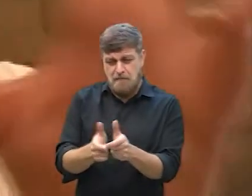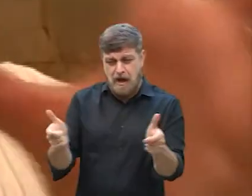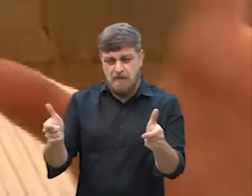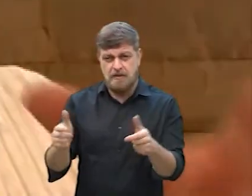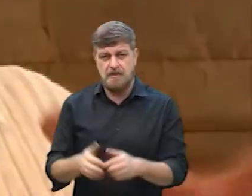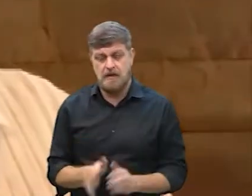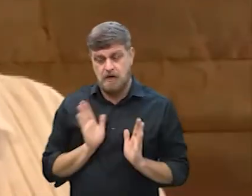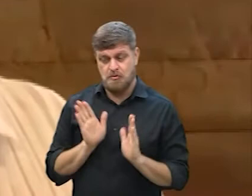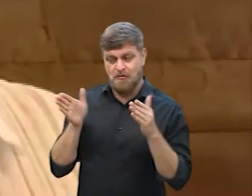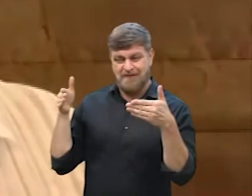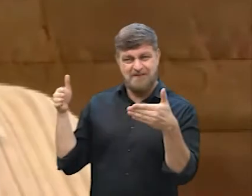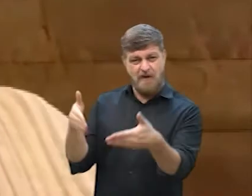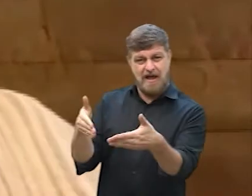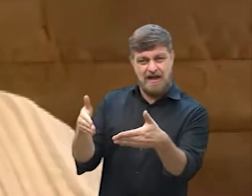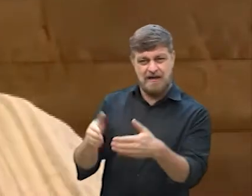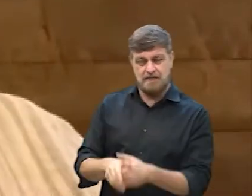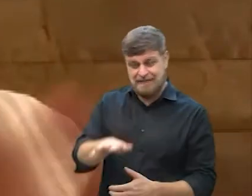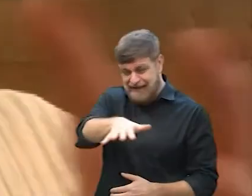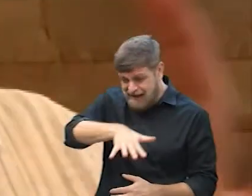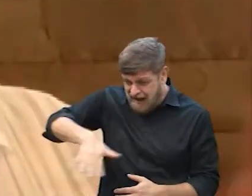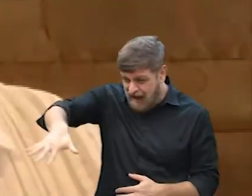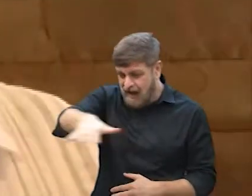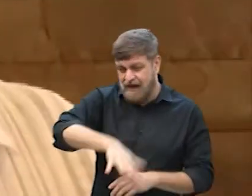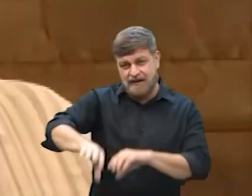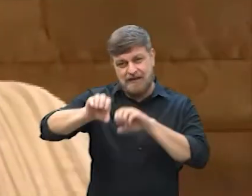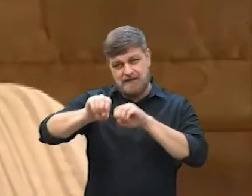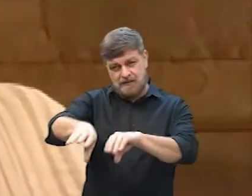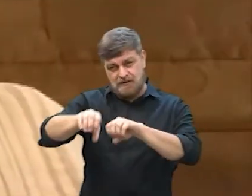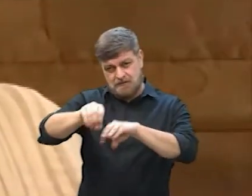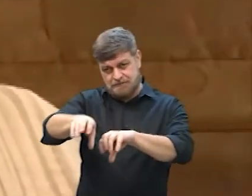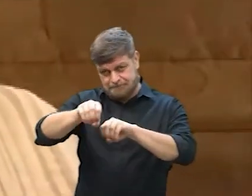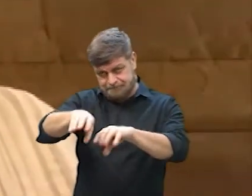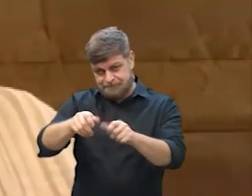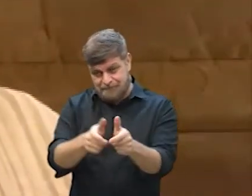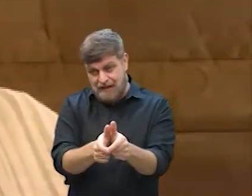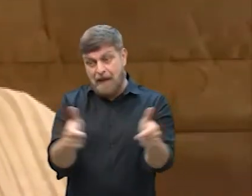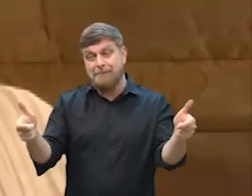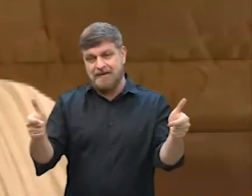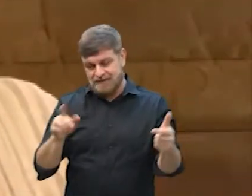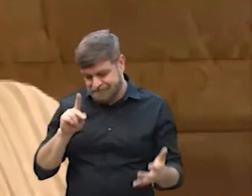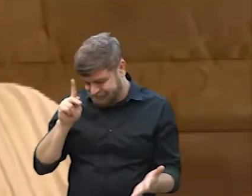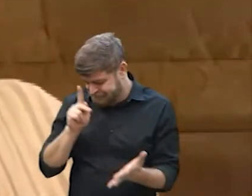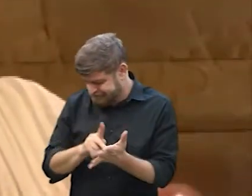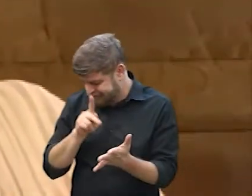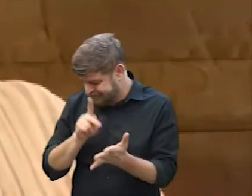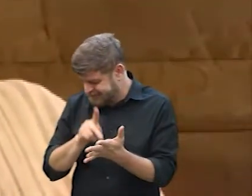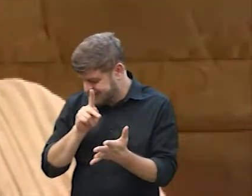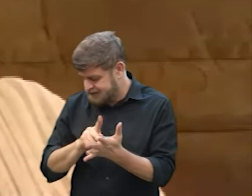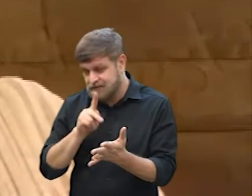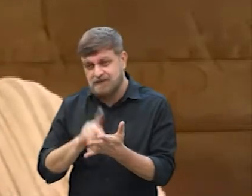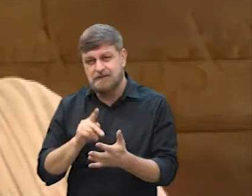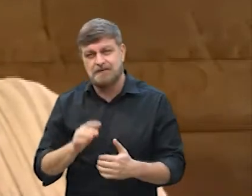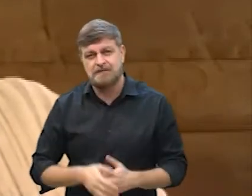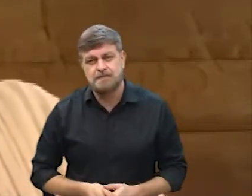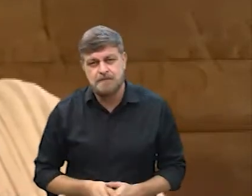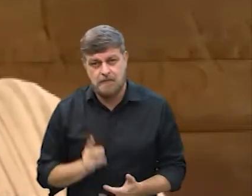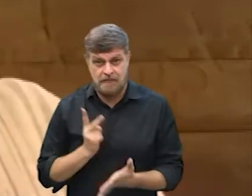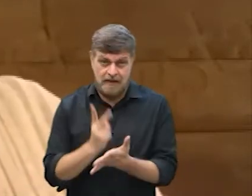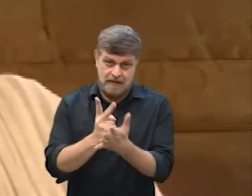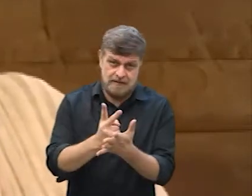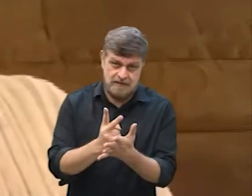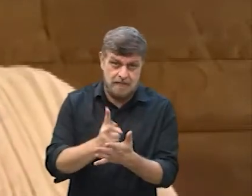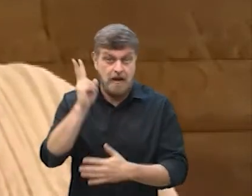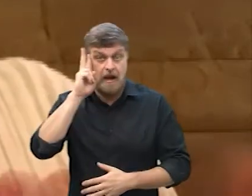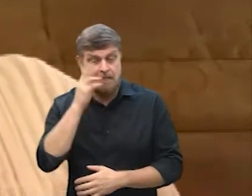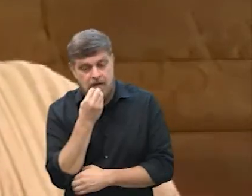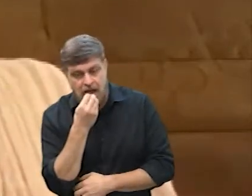eu estou falando do grande cenário, da nossa grande realidade. Então, sempre é bom